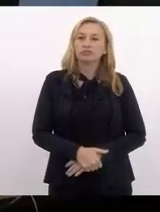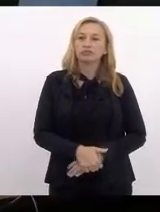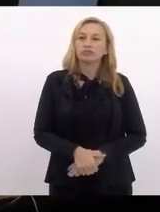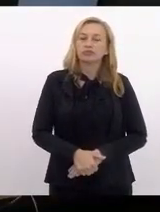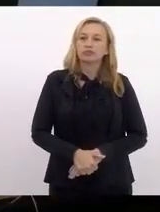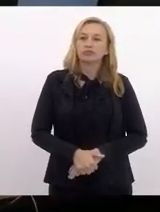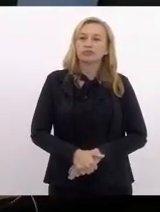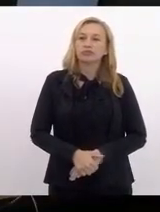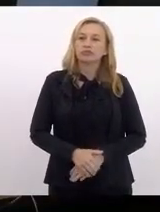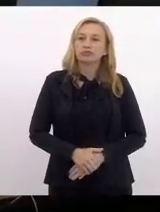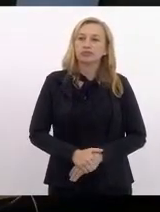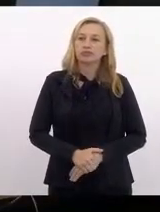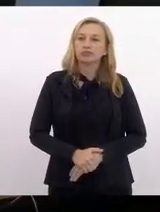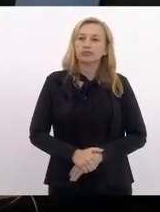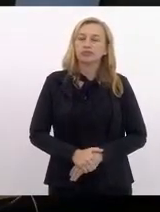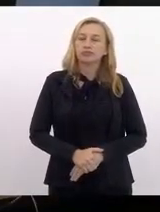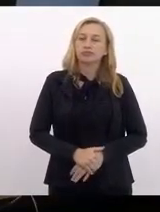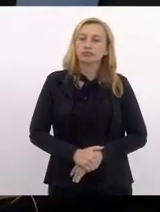Oi mãe